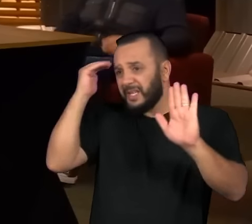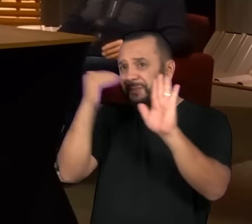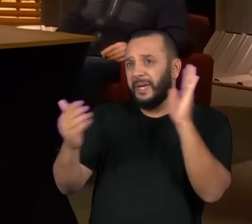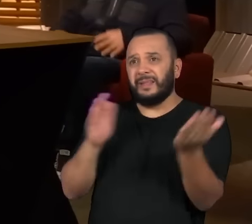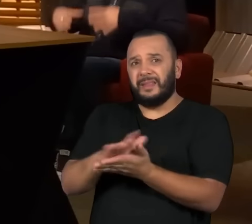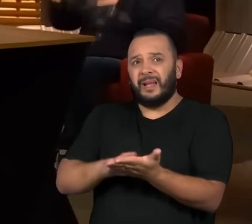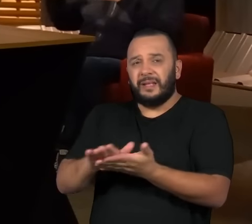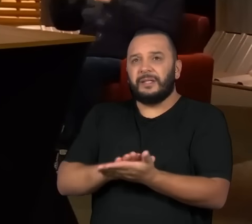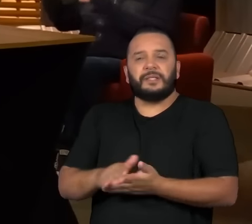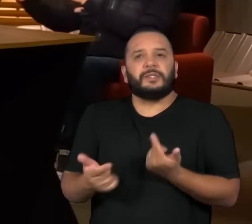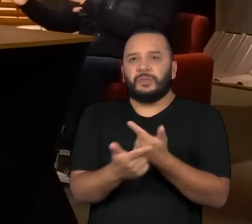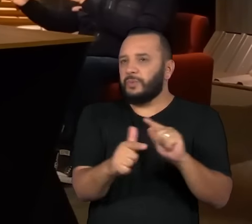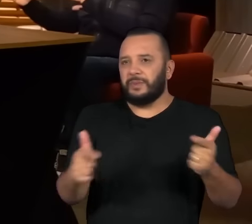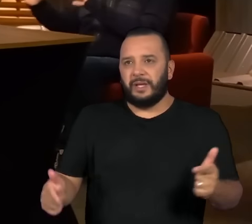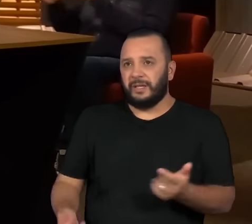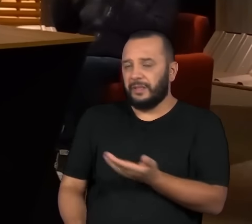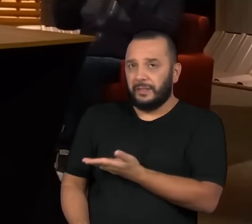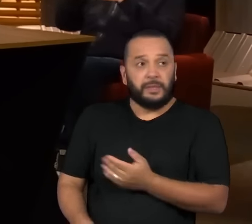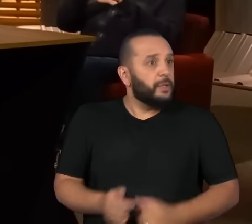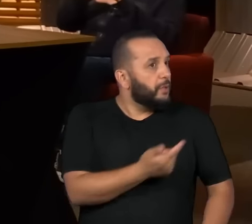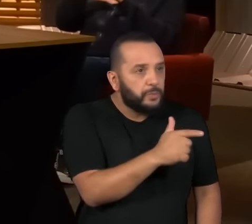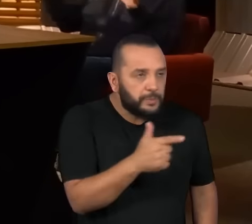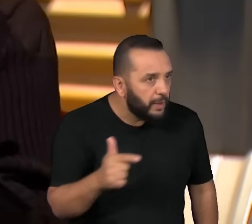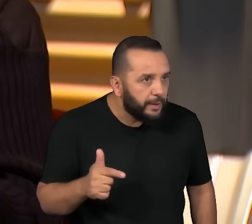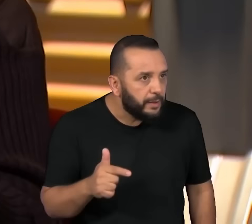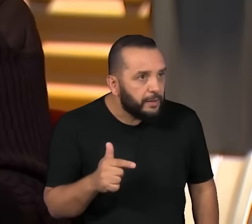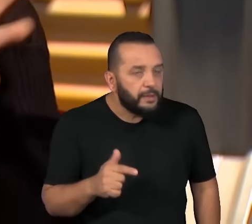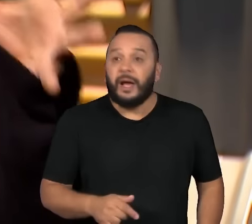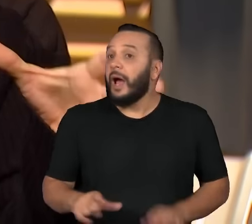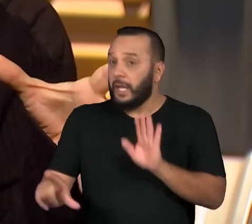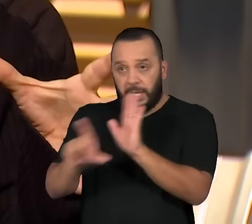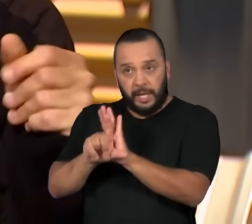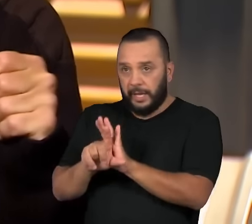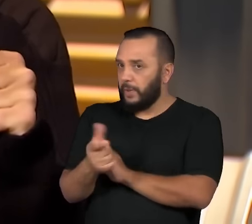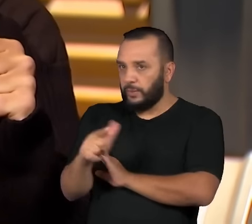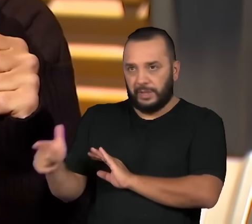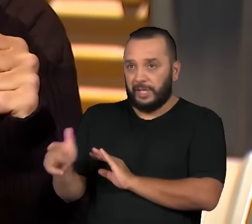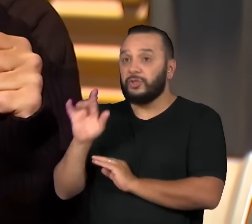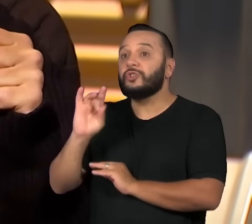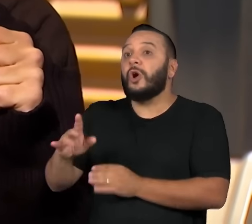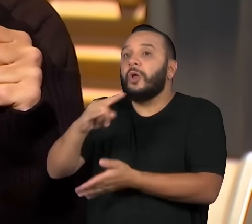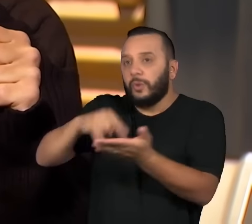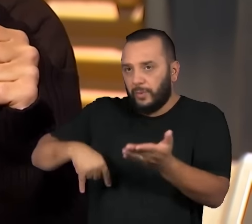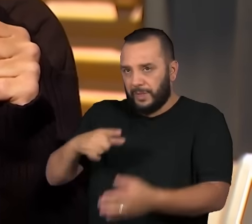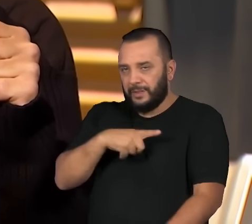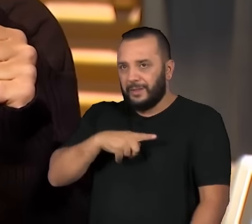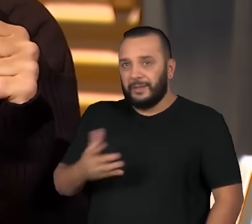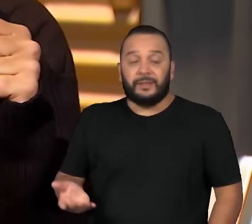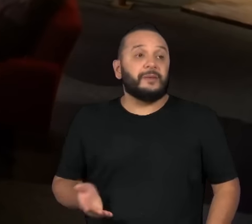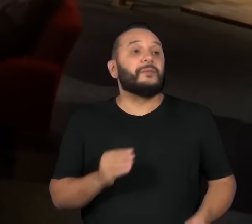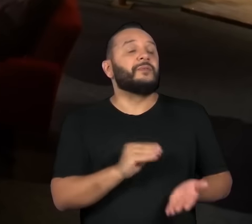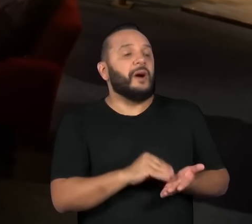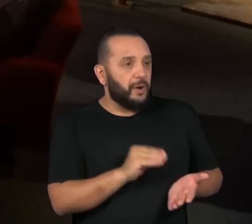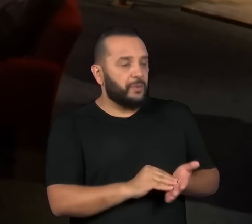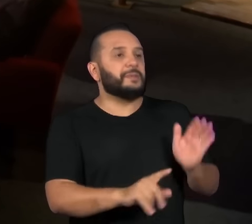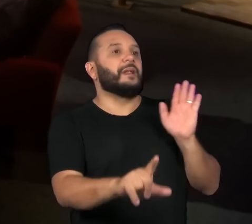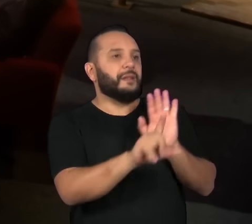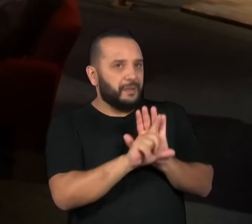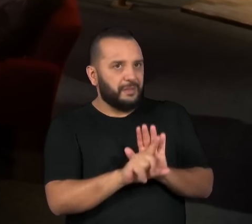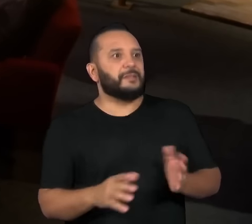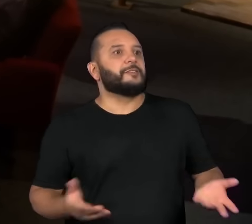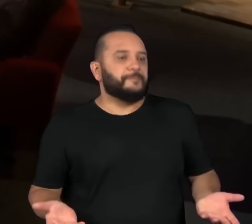existe ainda, né? Ele existe, A mas lei... a lei não existe, Então, o documento existe, o É a testamento lei, existe. né? Eu acho que é aí que tem uma coisa